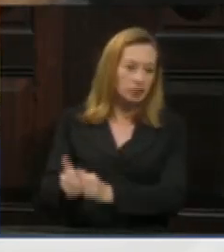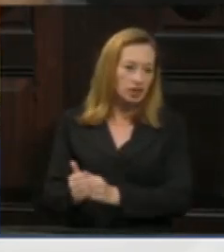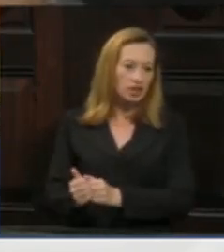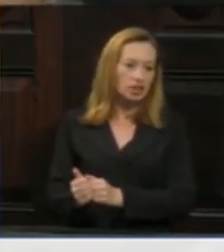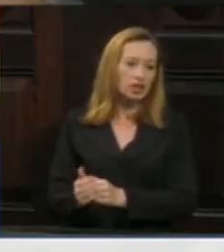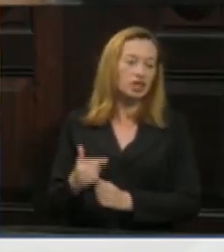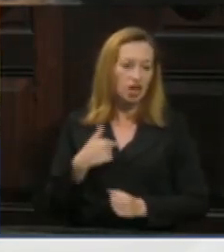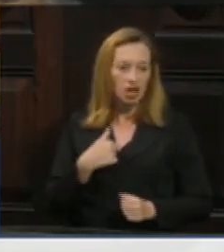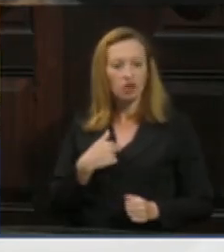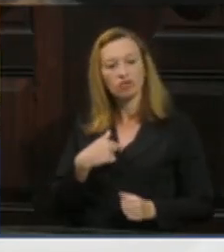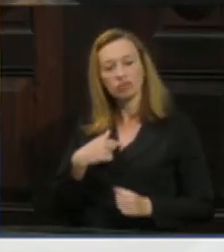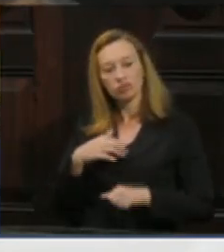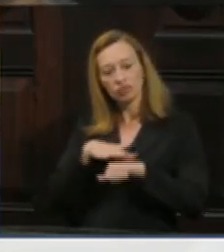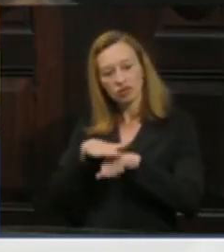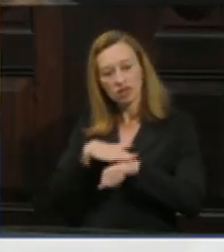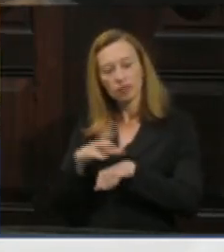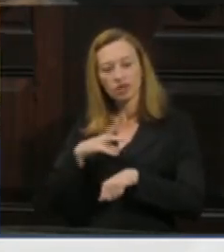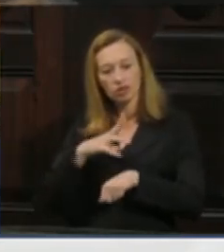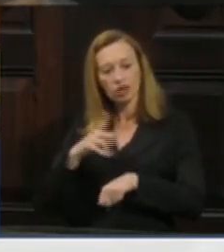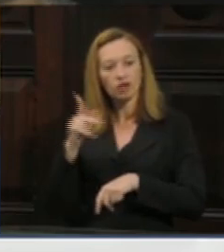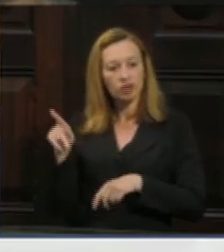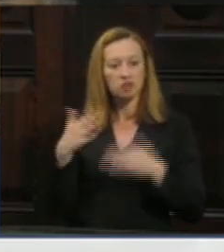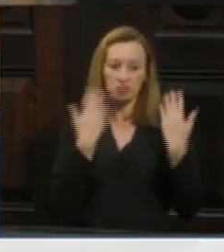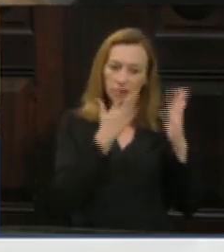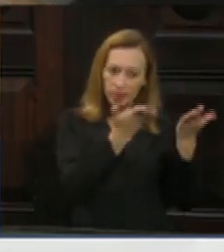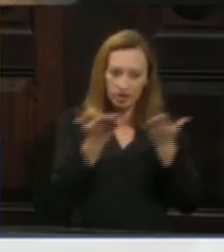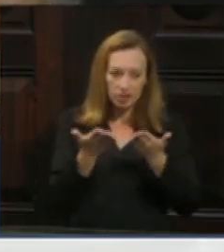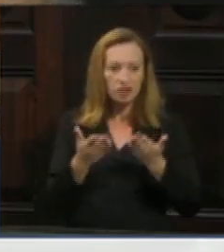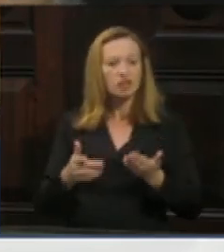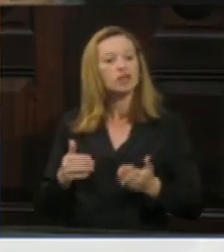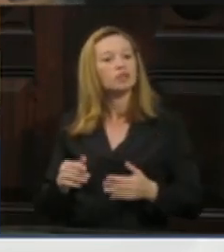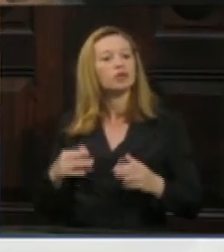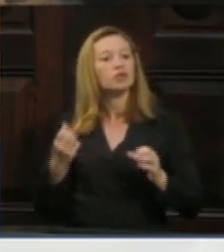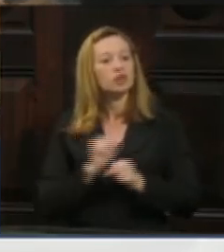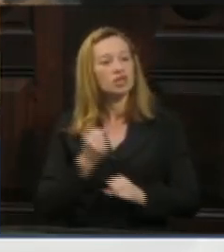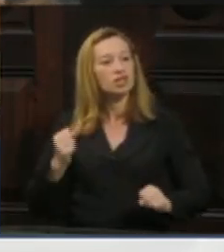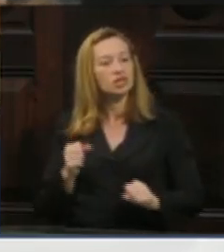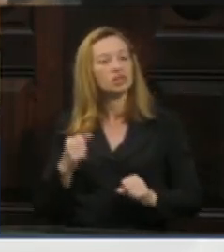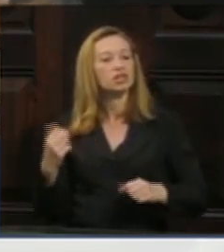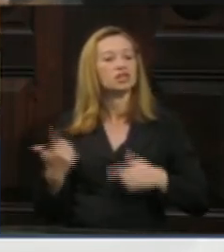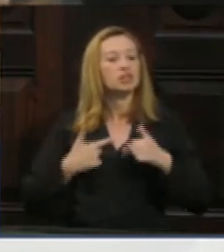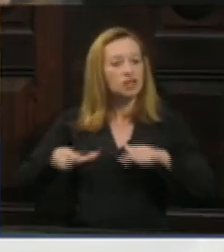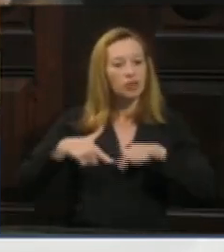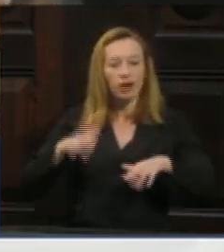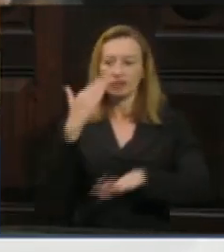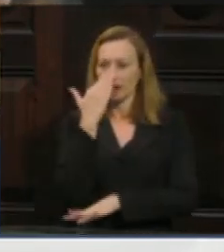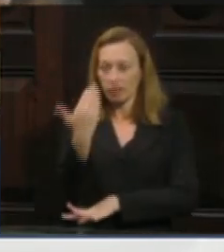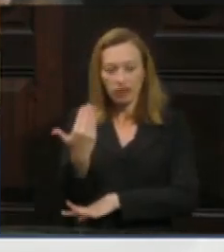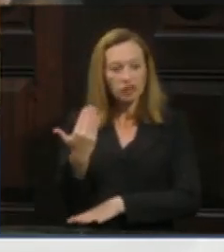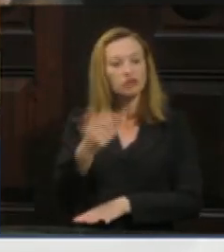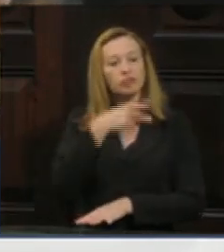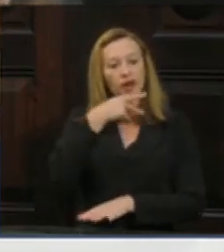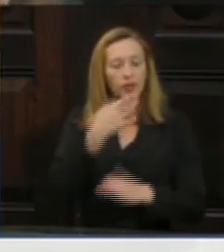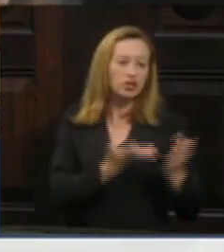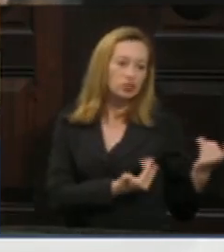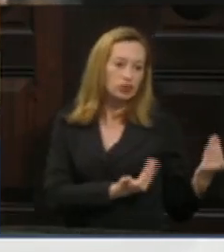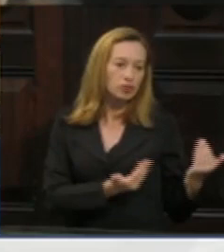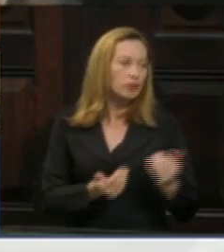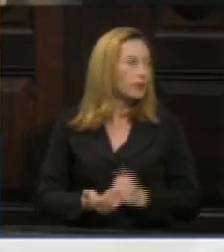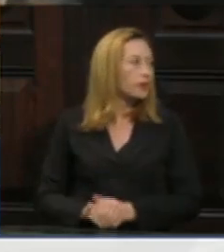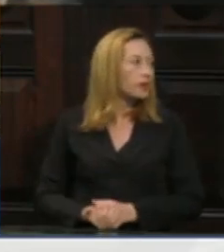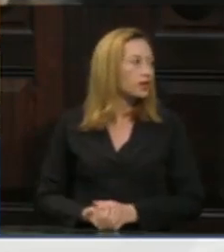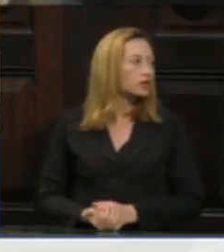esses temas. Vou apresentar emendas hoje, vou apresentar mais emendas amanhã, mas gostaria de pedir também aí, senhor presidente,